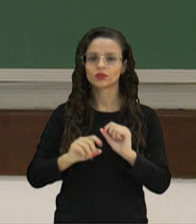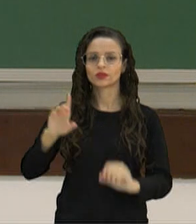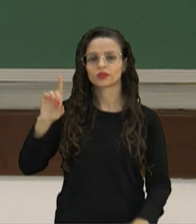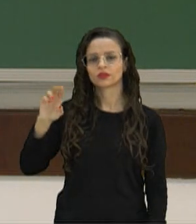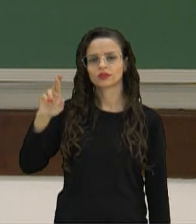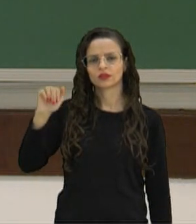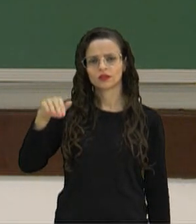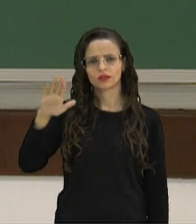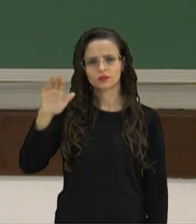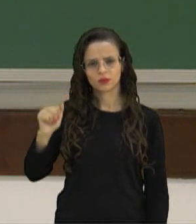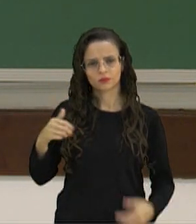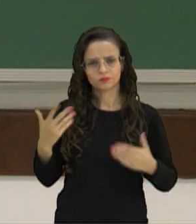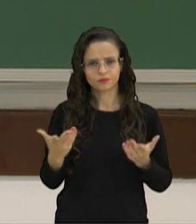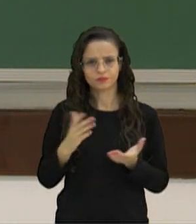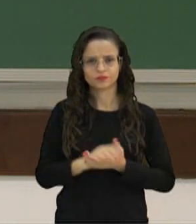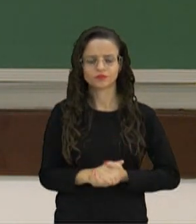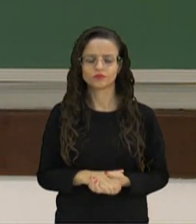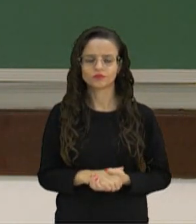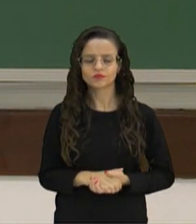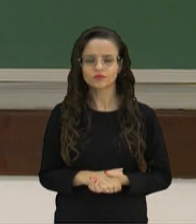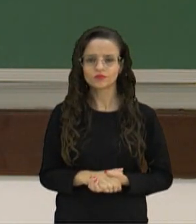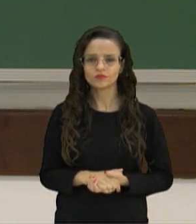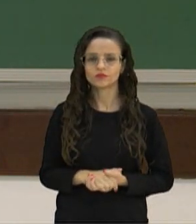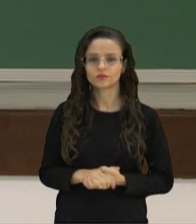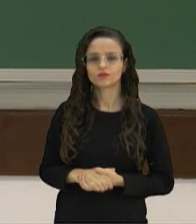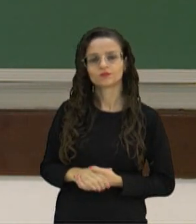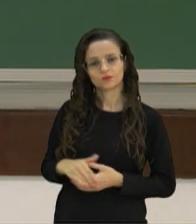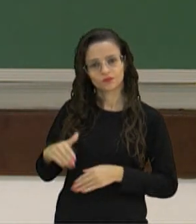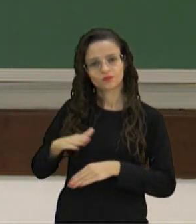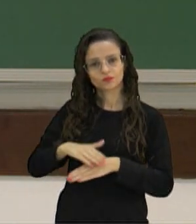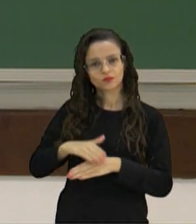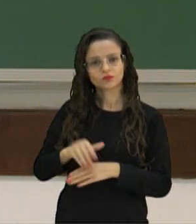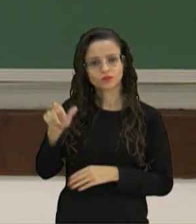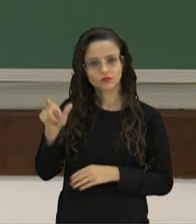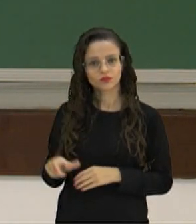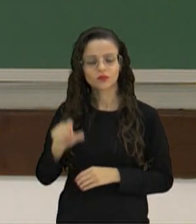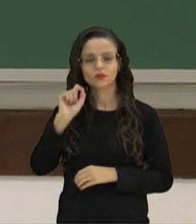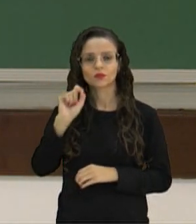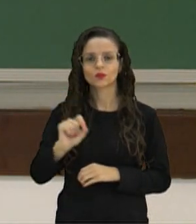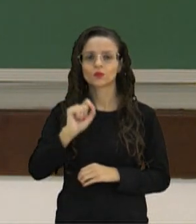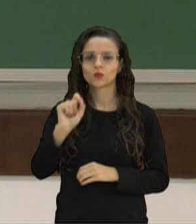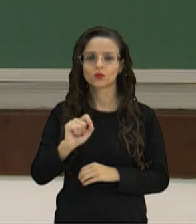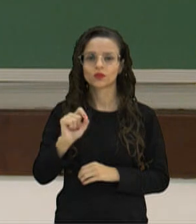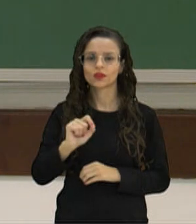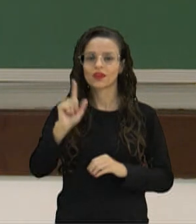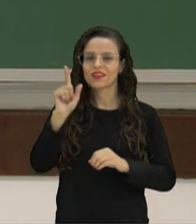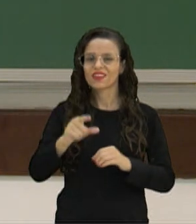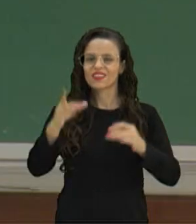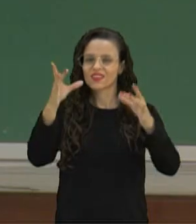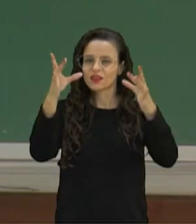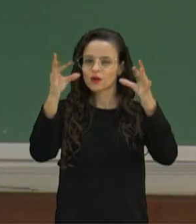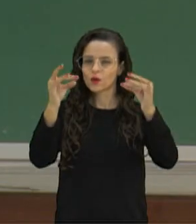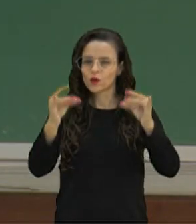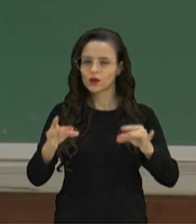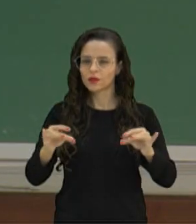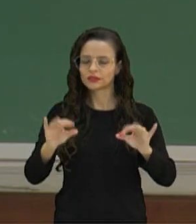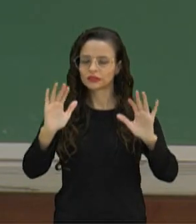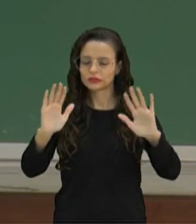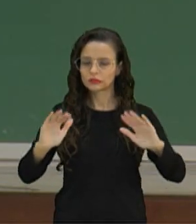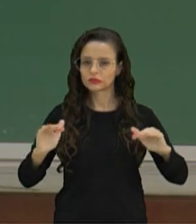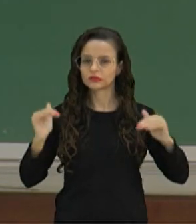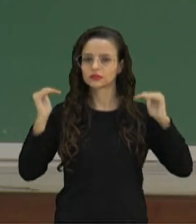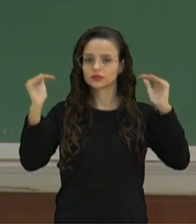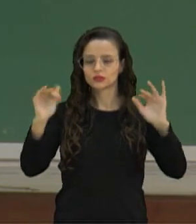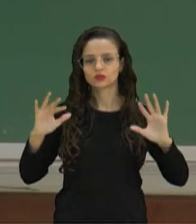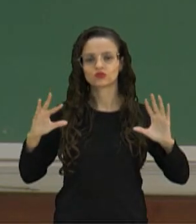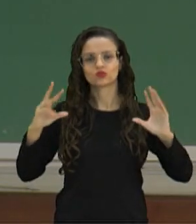dramaticidade. Ele era chamado, né, era considerado como uma ornamentação exagerada. Como tudo